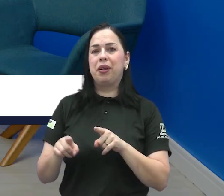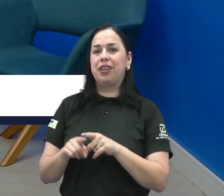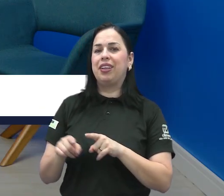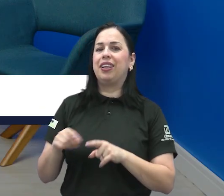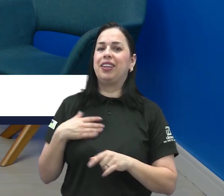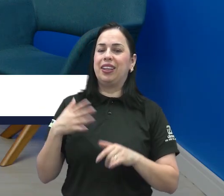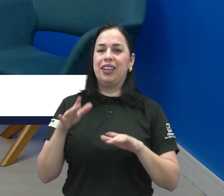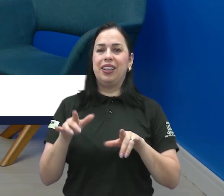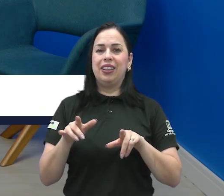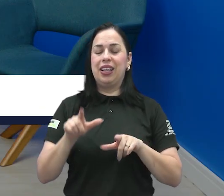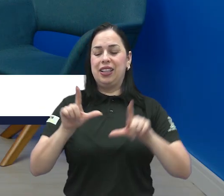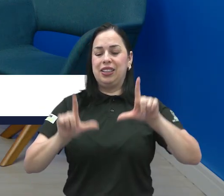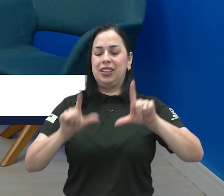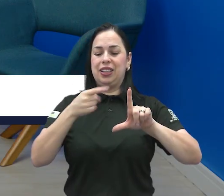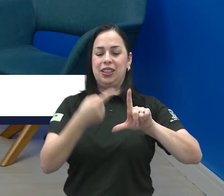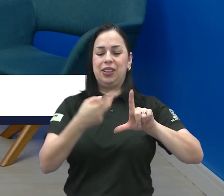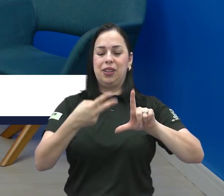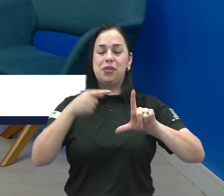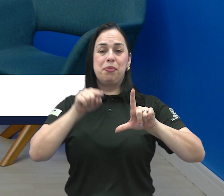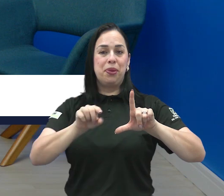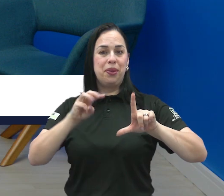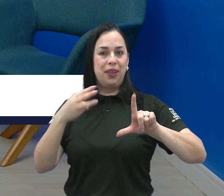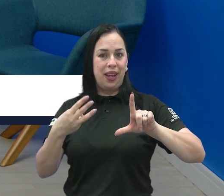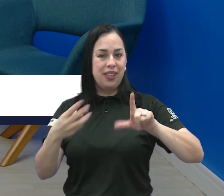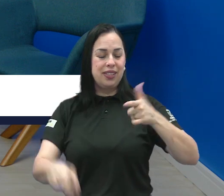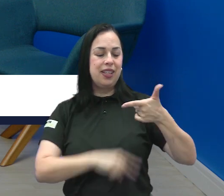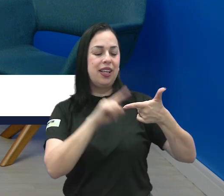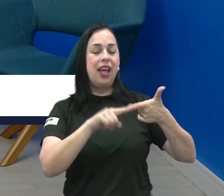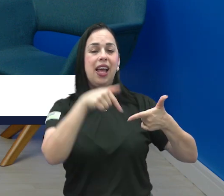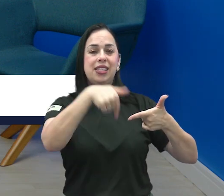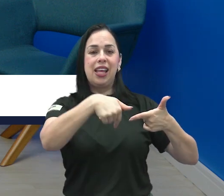@tvcâmerasjc. E ainda tem o nosso canal aberto